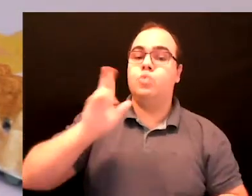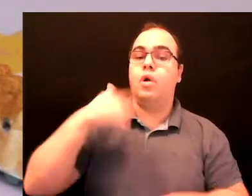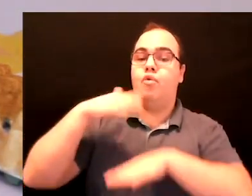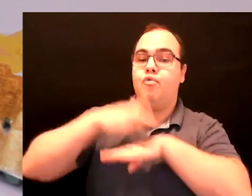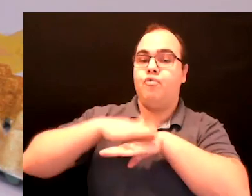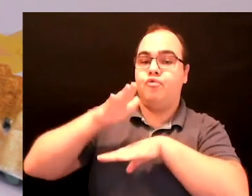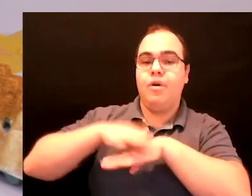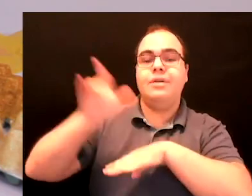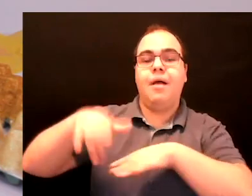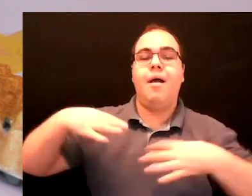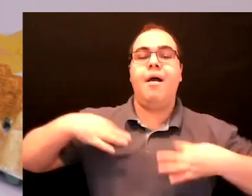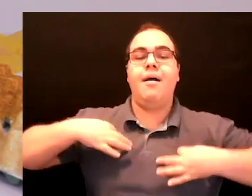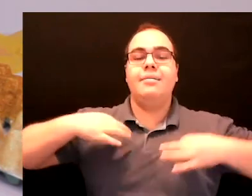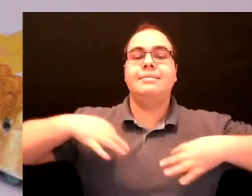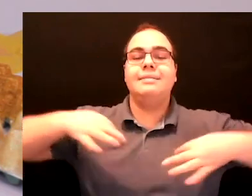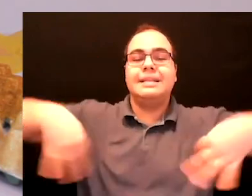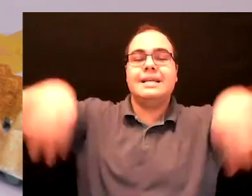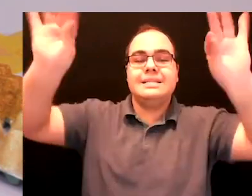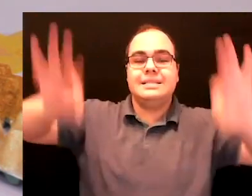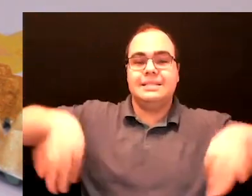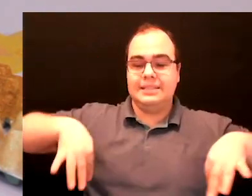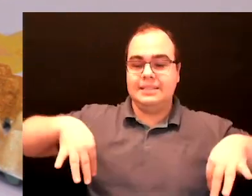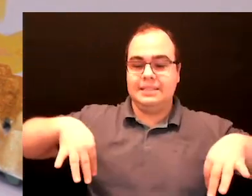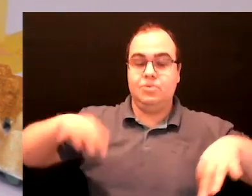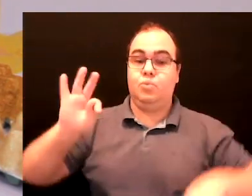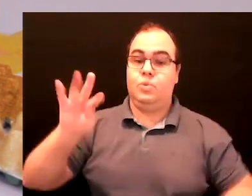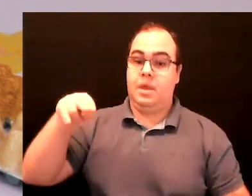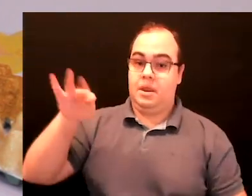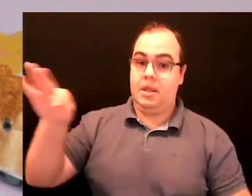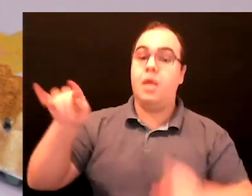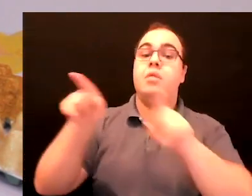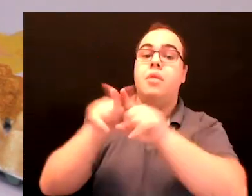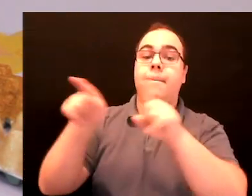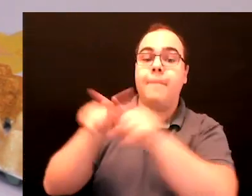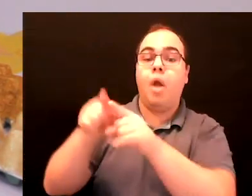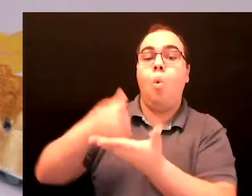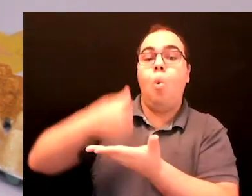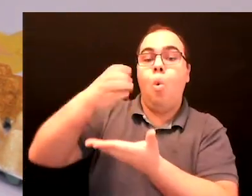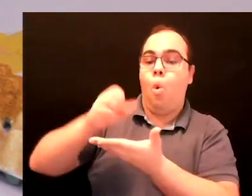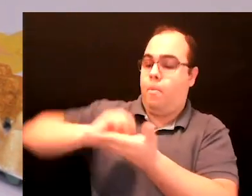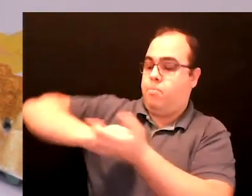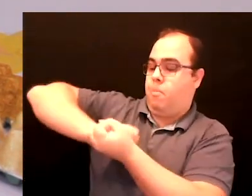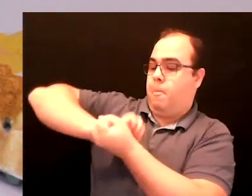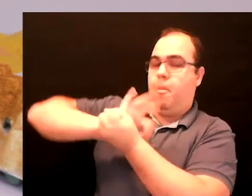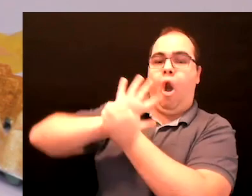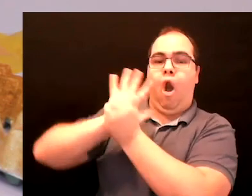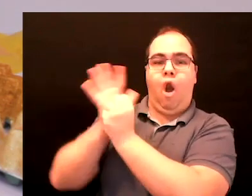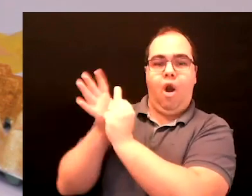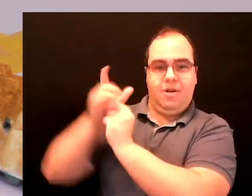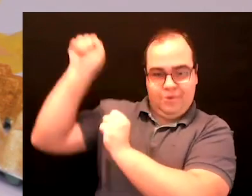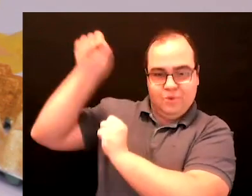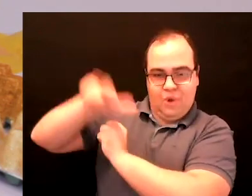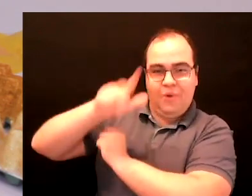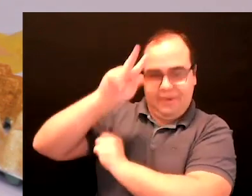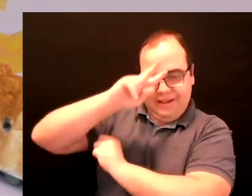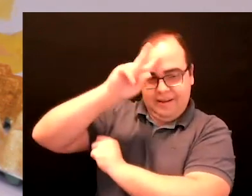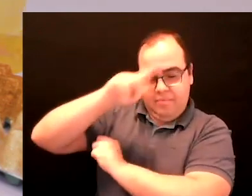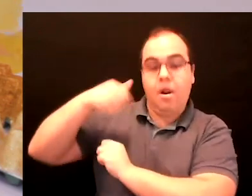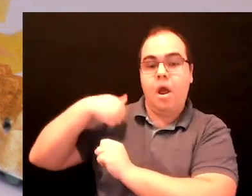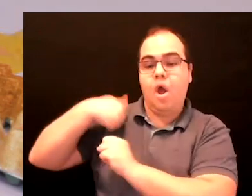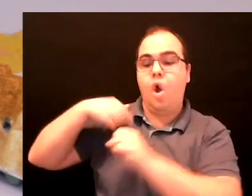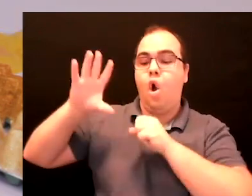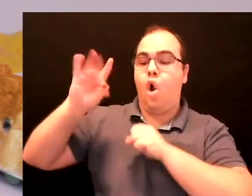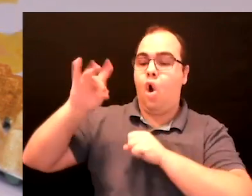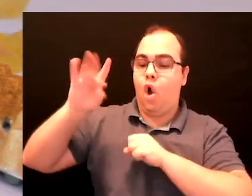material que eu fiz foi utilizando tanto o tecido como o copo de plástico,